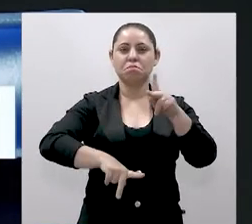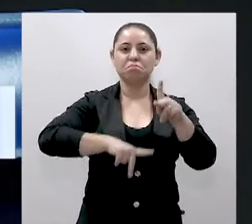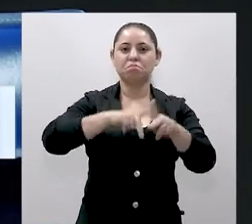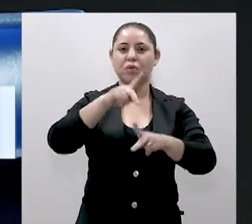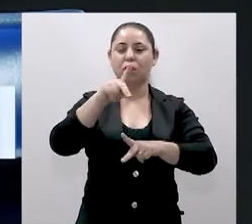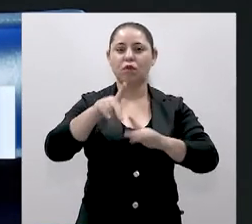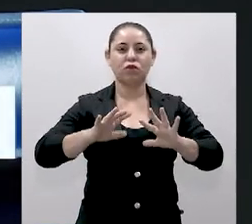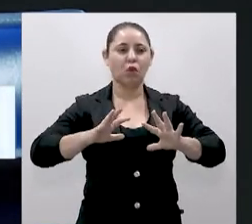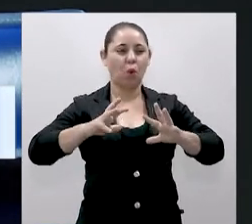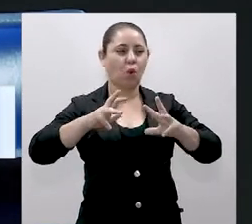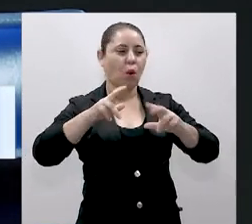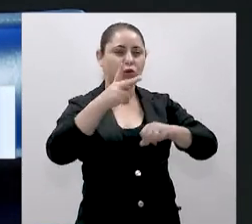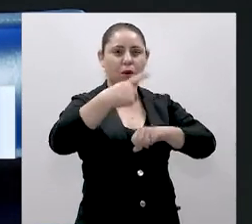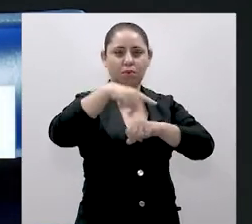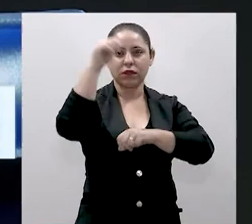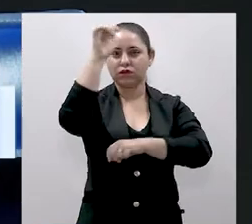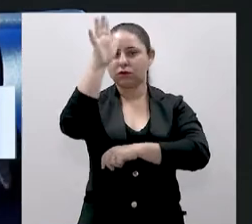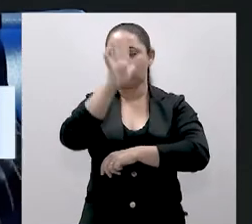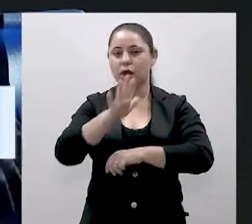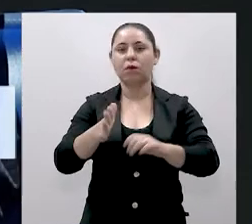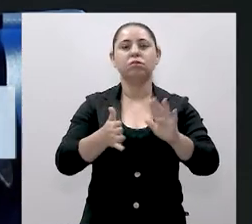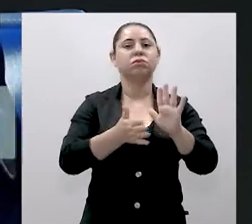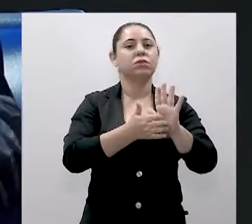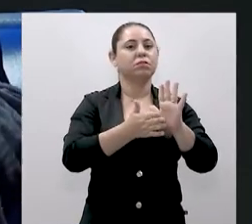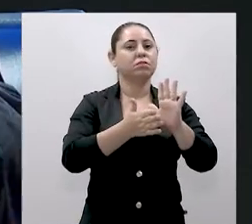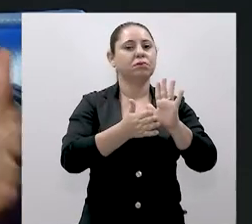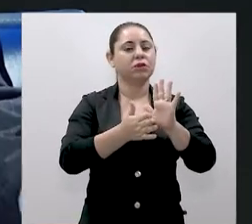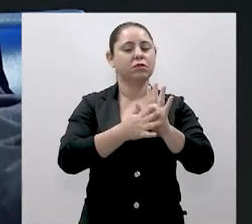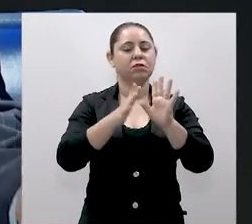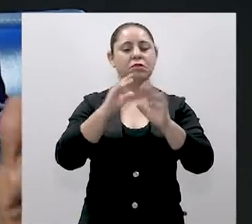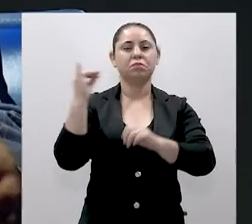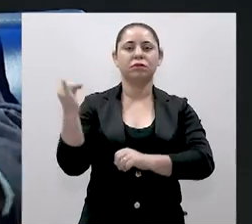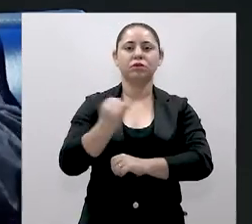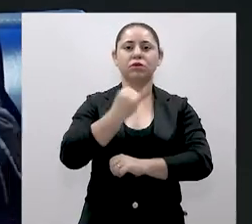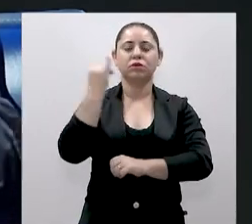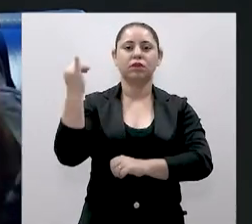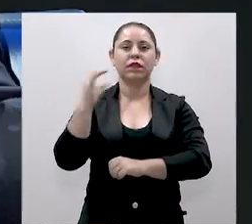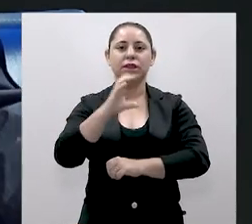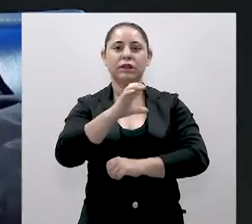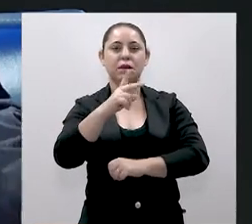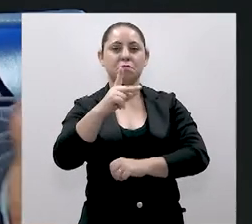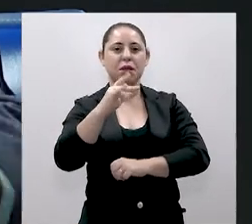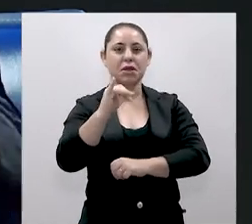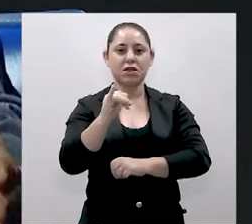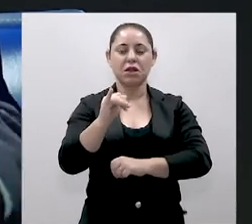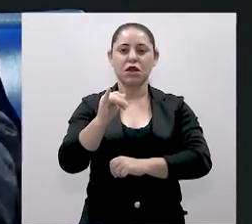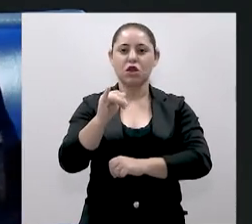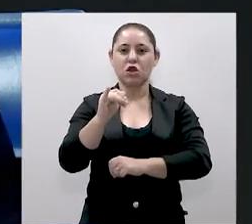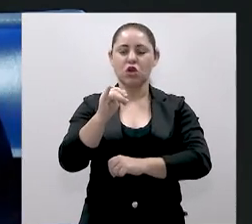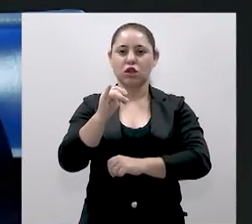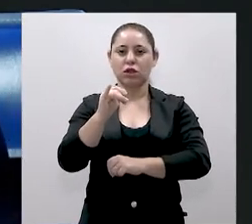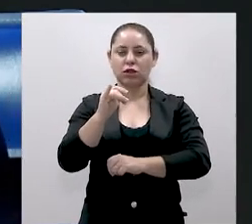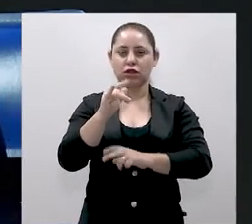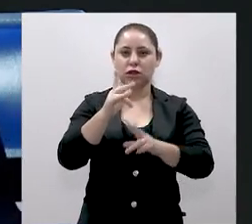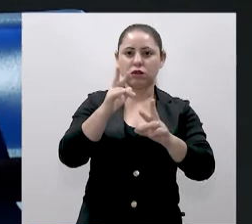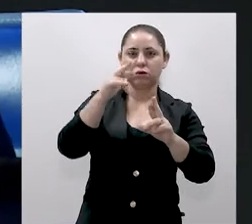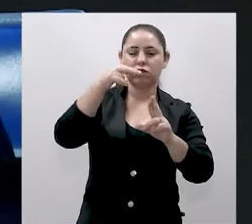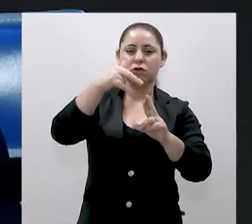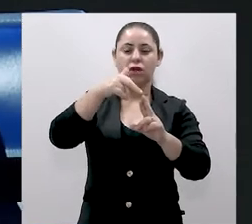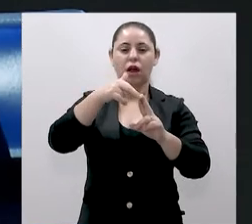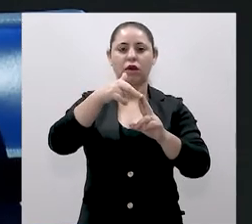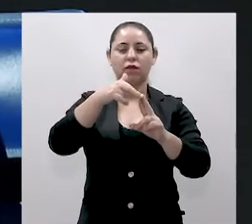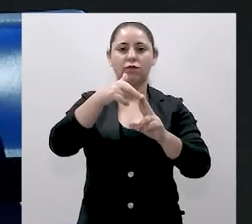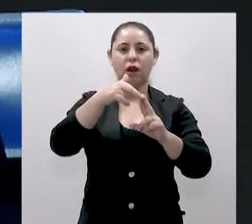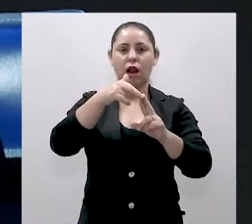Brasil um papel muito singular presidiu CPI famosa foi ministro foi líder do governo é